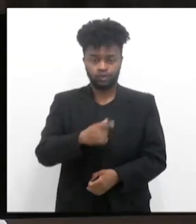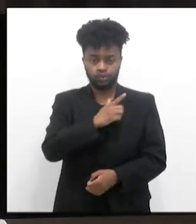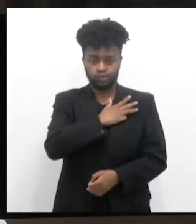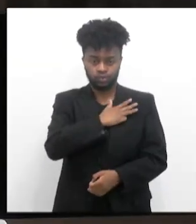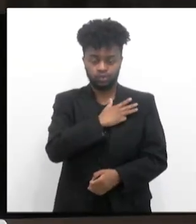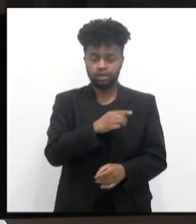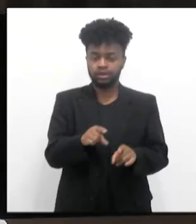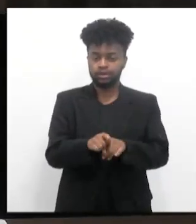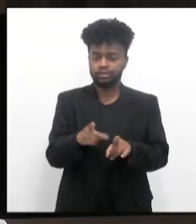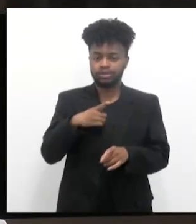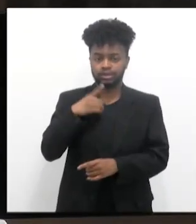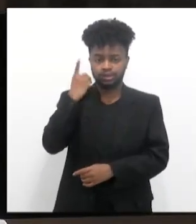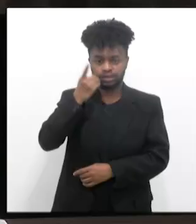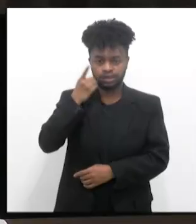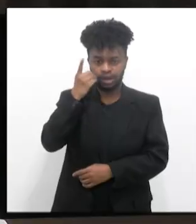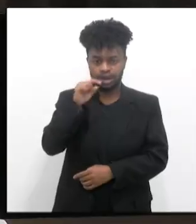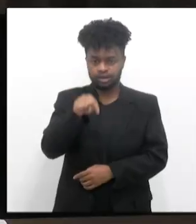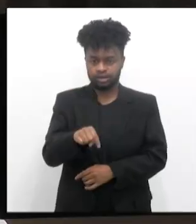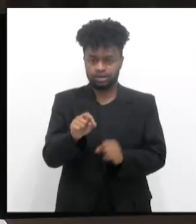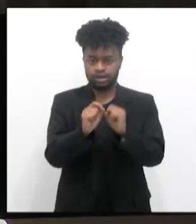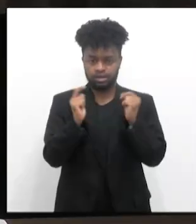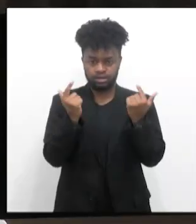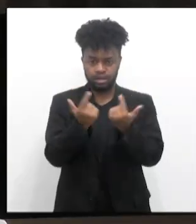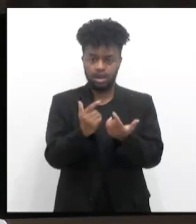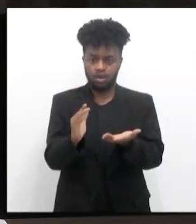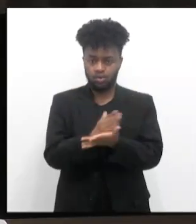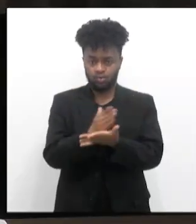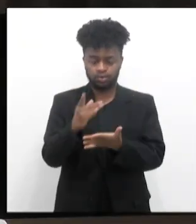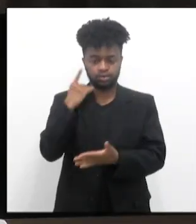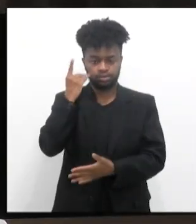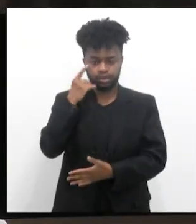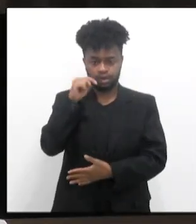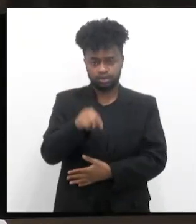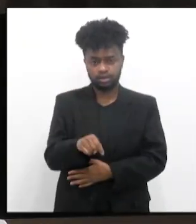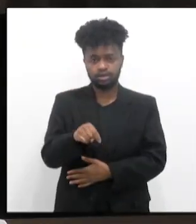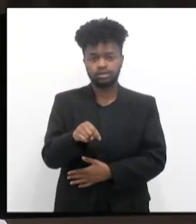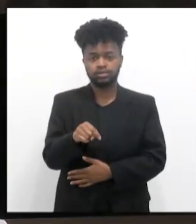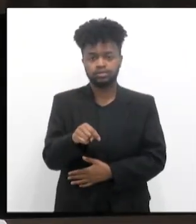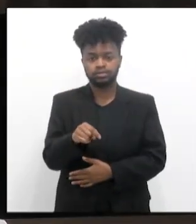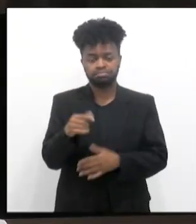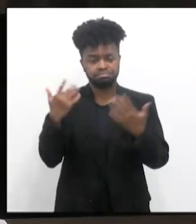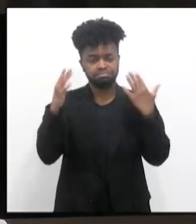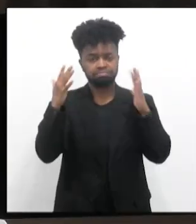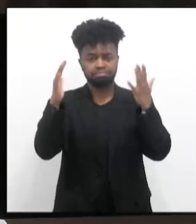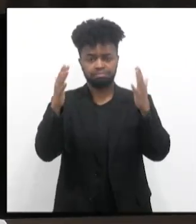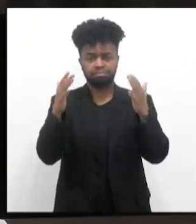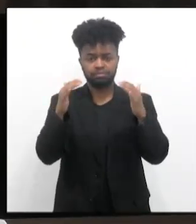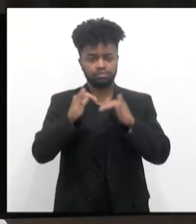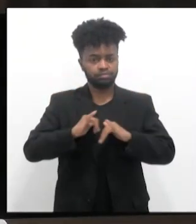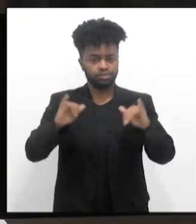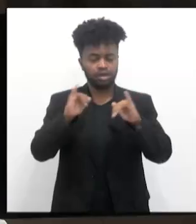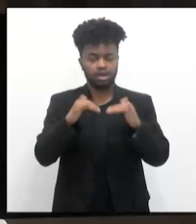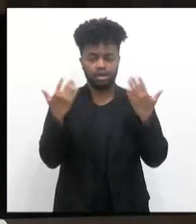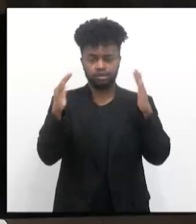E tem deputado dentro dessa casa, ou alguns, que festejaram,